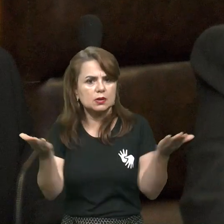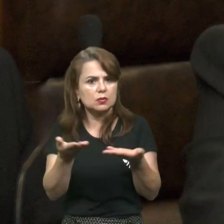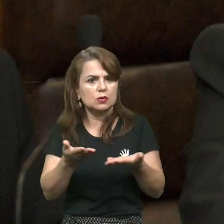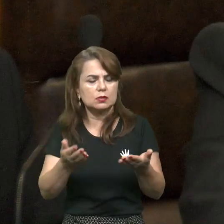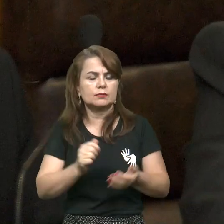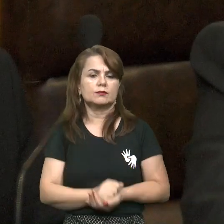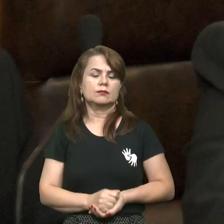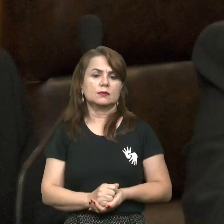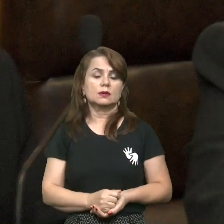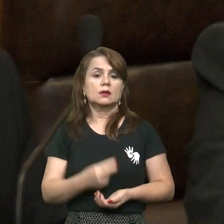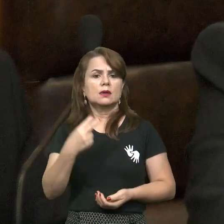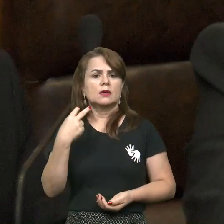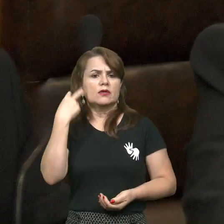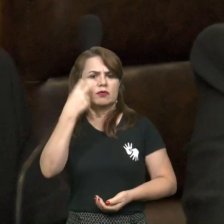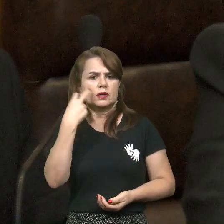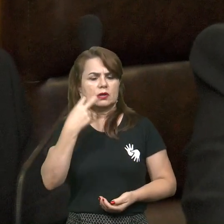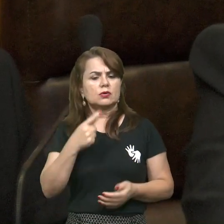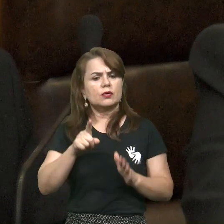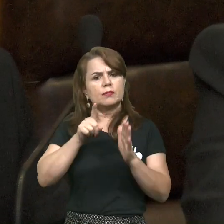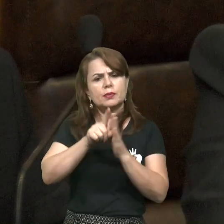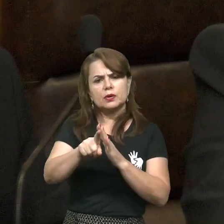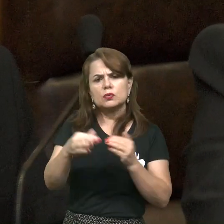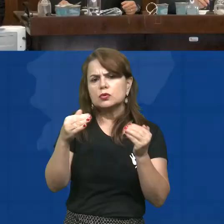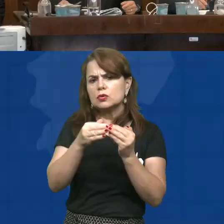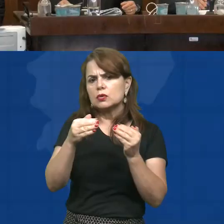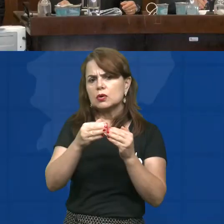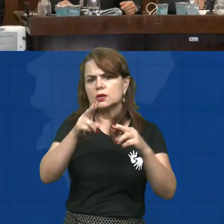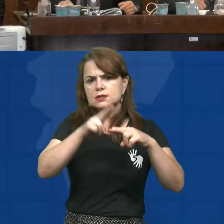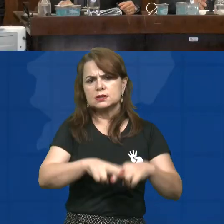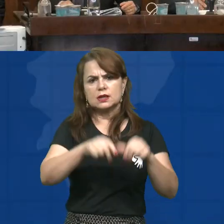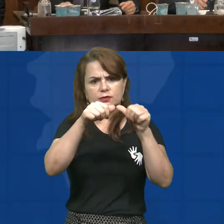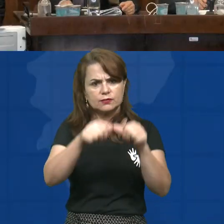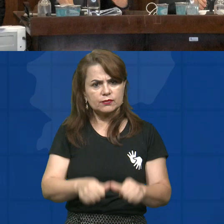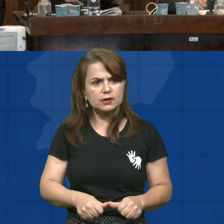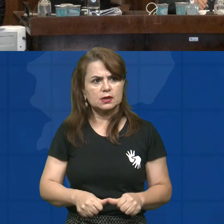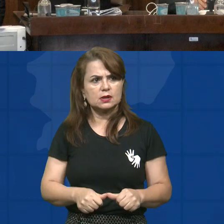Alonso. Os vereadores que são favoráveis permaneçam como se encontram.